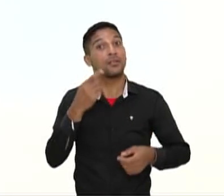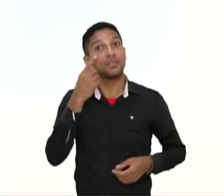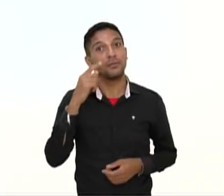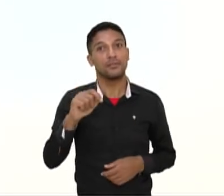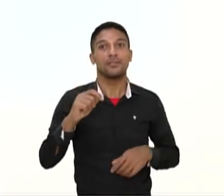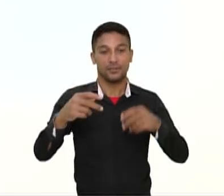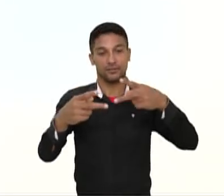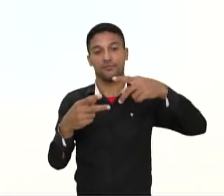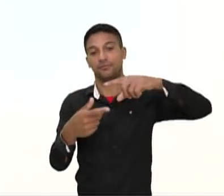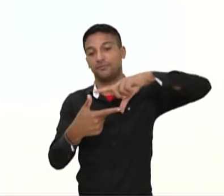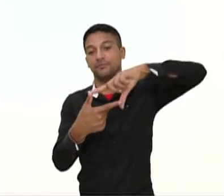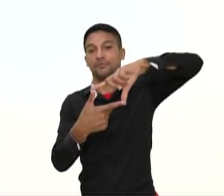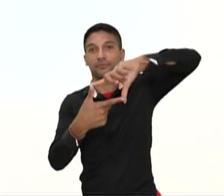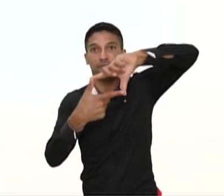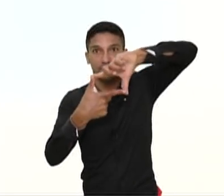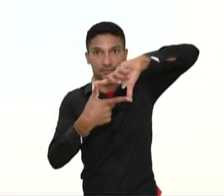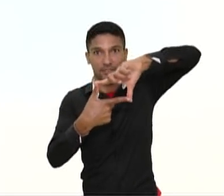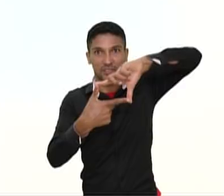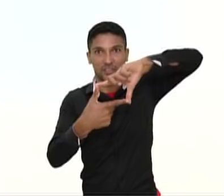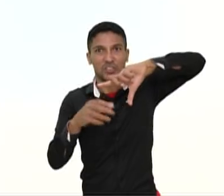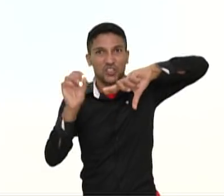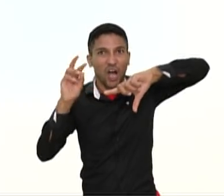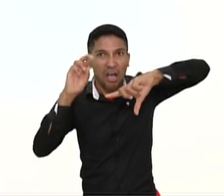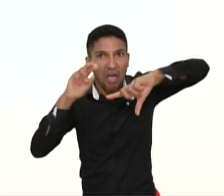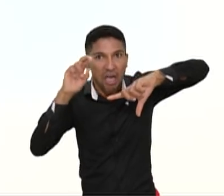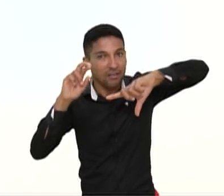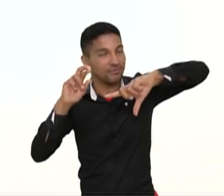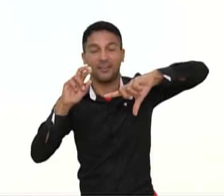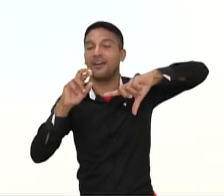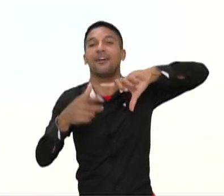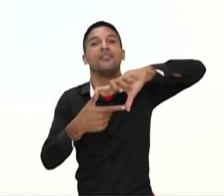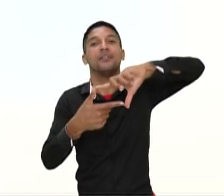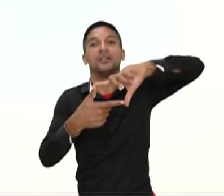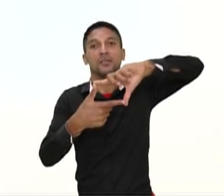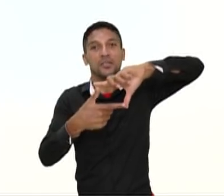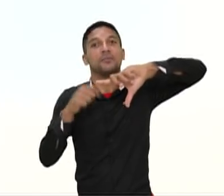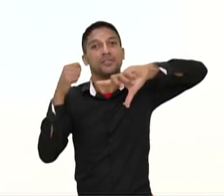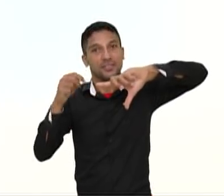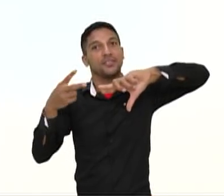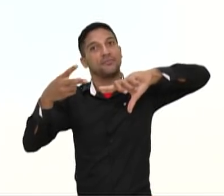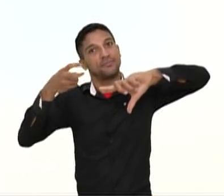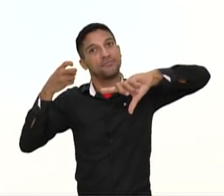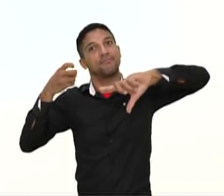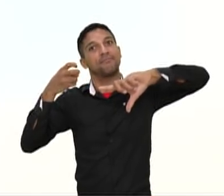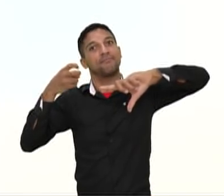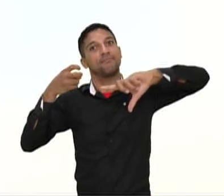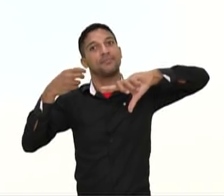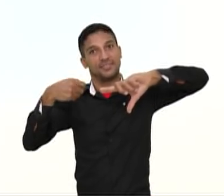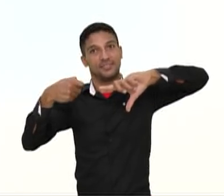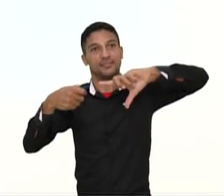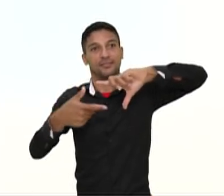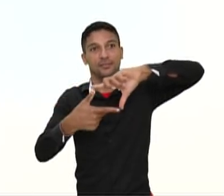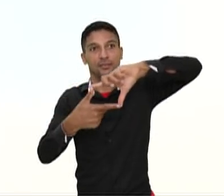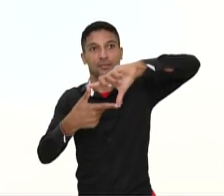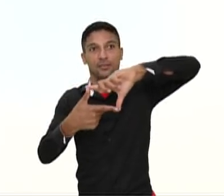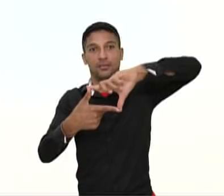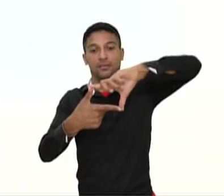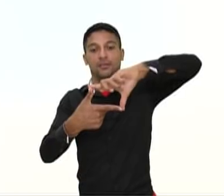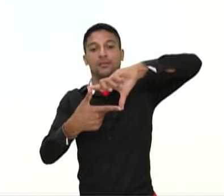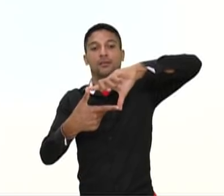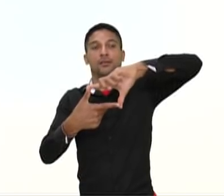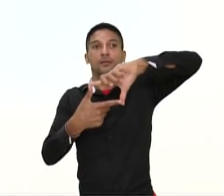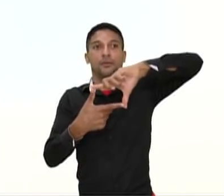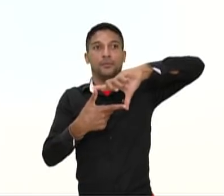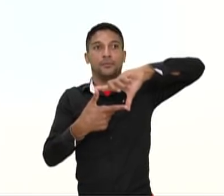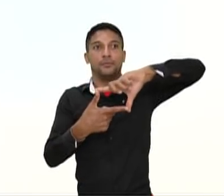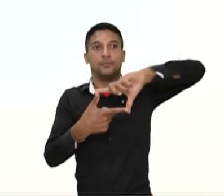vai analisando o que ela tem. Paralelogramo, ele tem dois pares de lados paralelos. Ó,